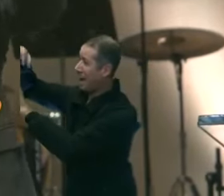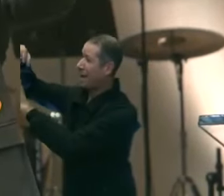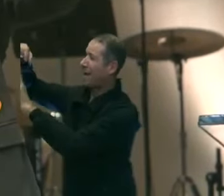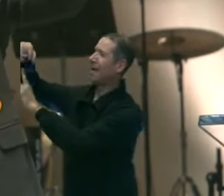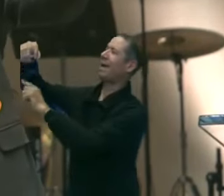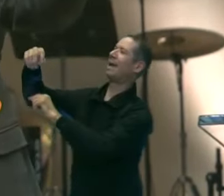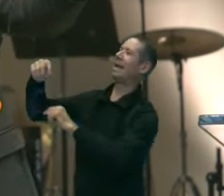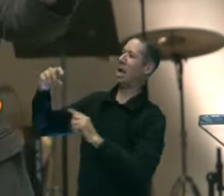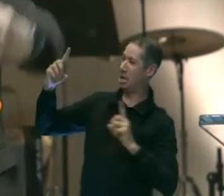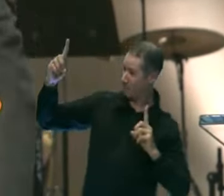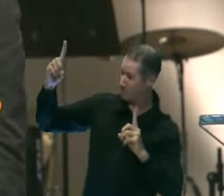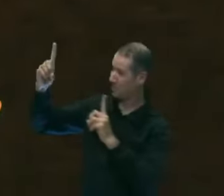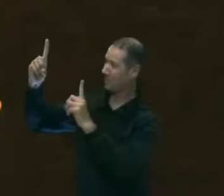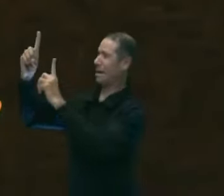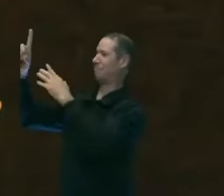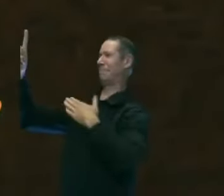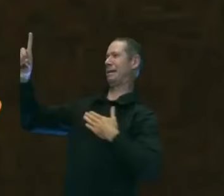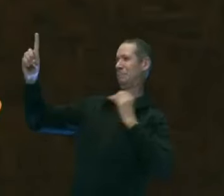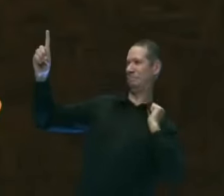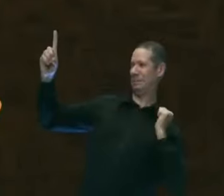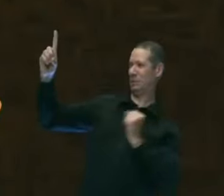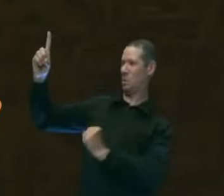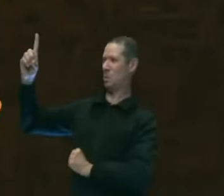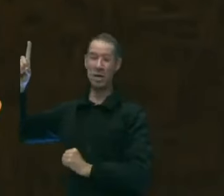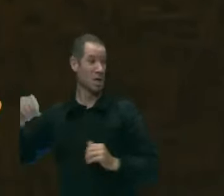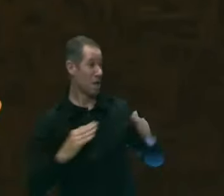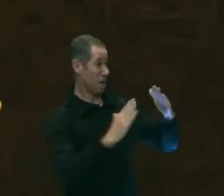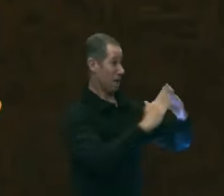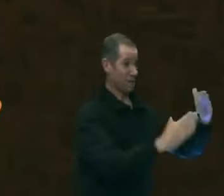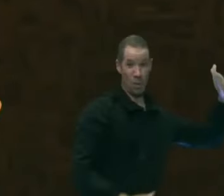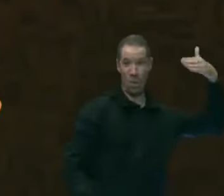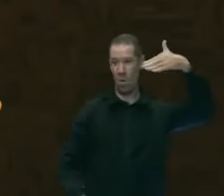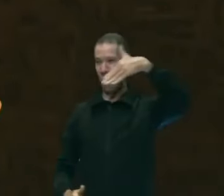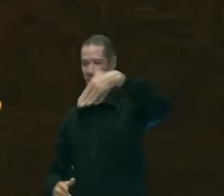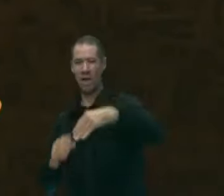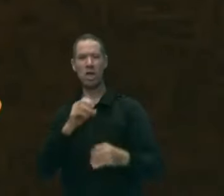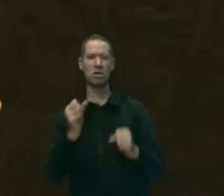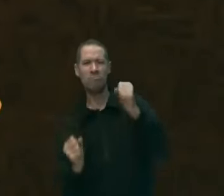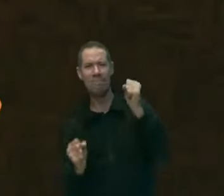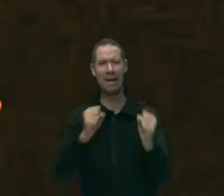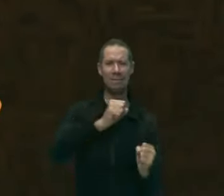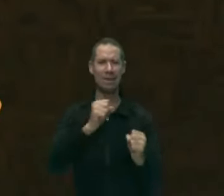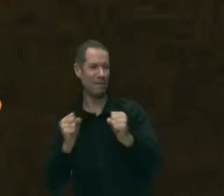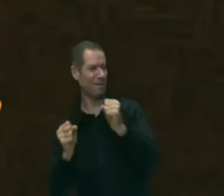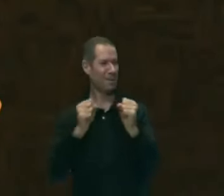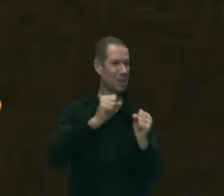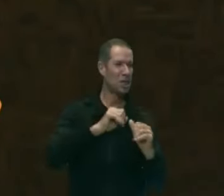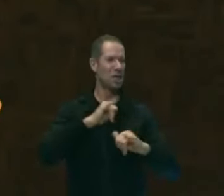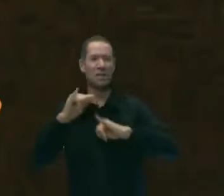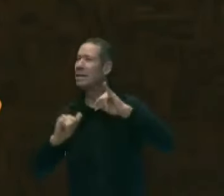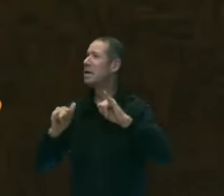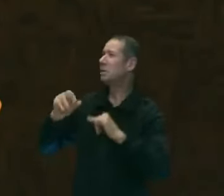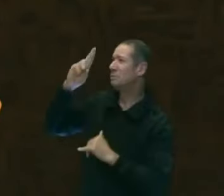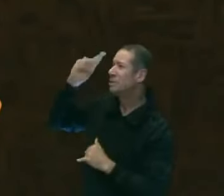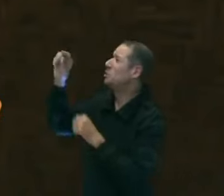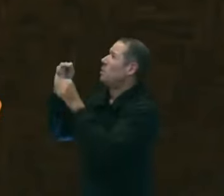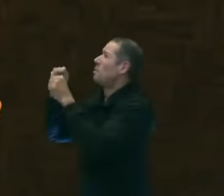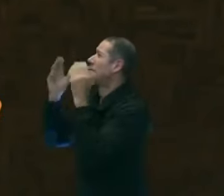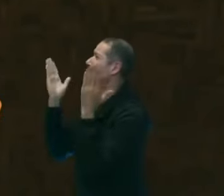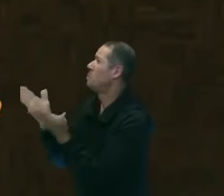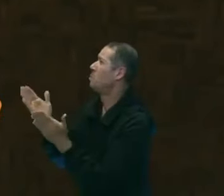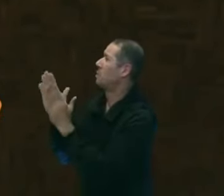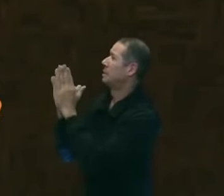vim me encontrar com o meu Senhor. Eu saí de casa hoje e no volante do carro eu dizia: o que o Senhor vai fazer